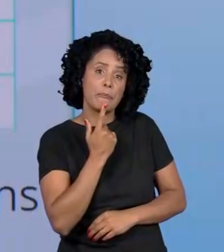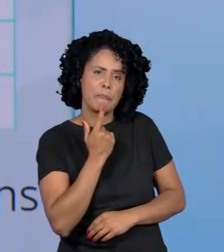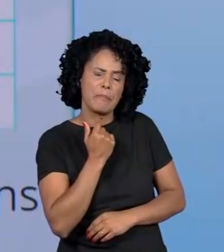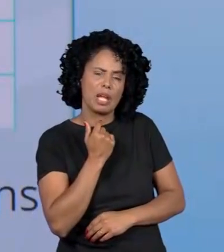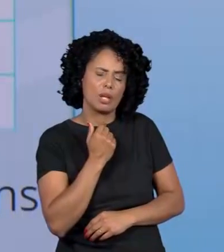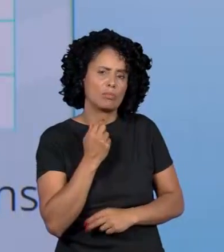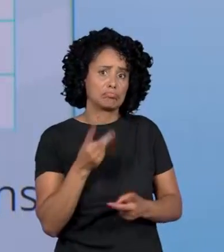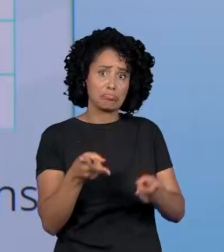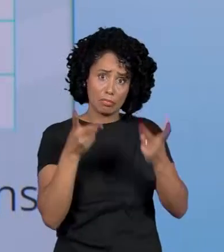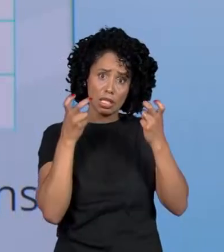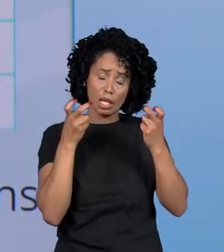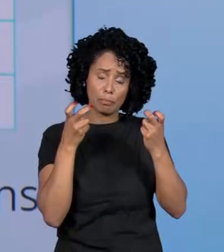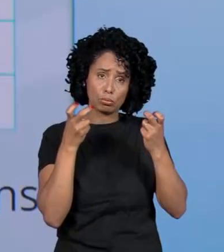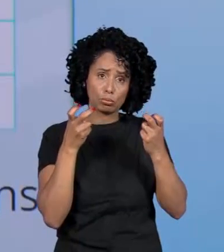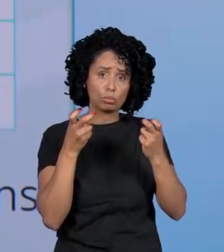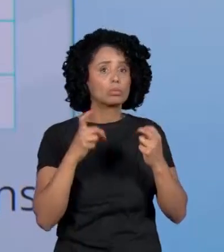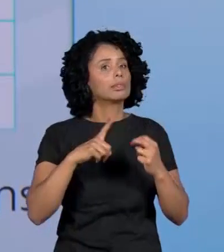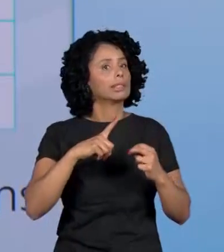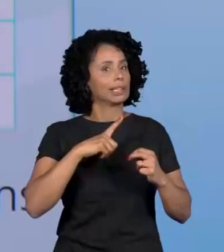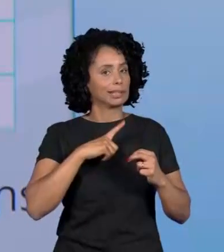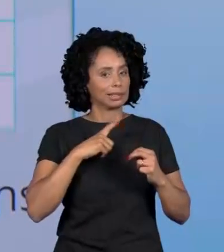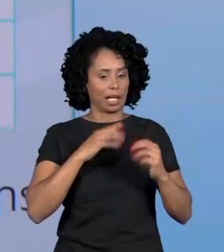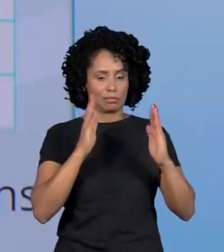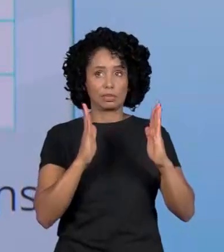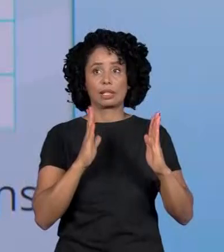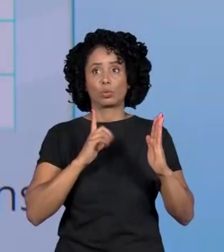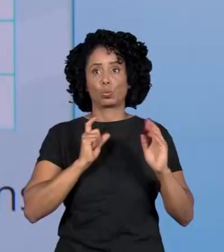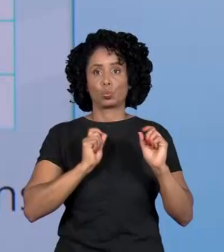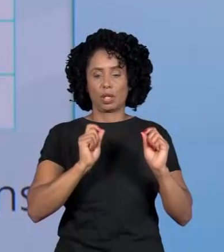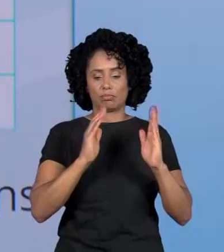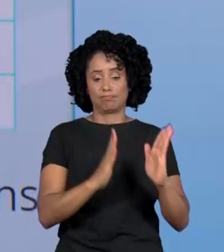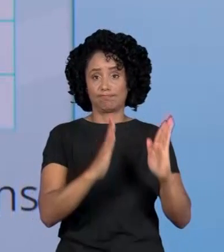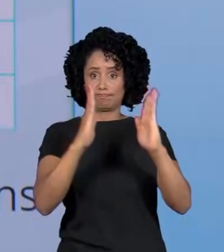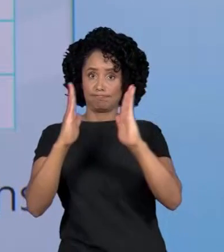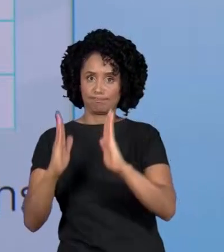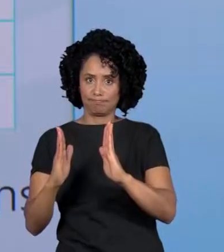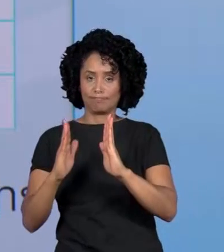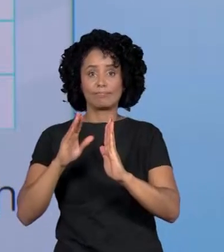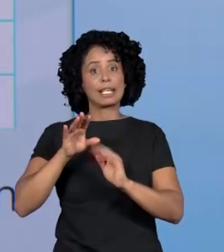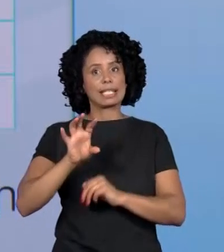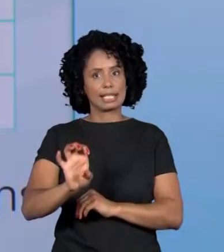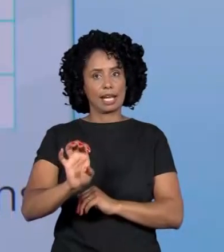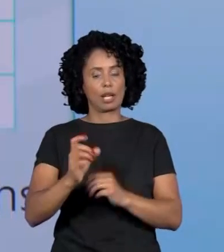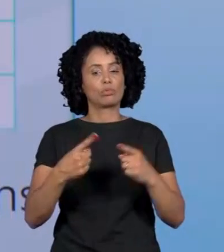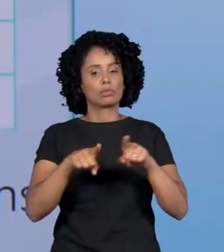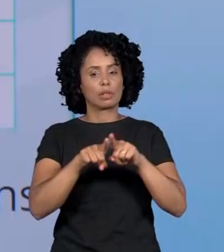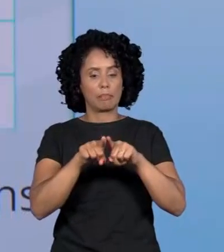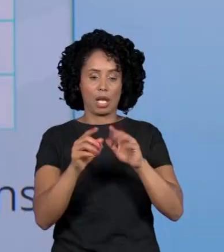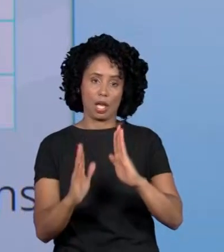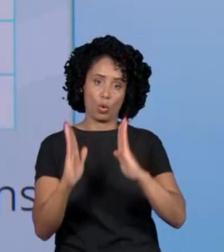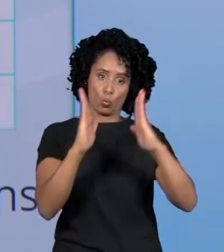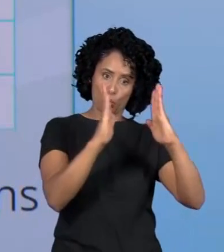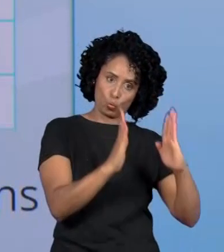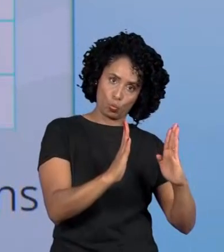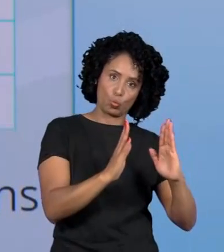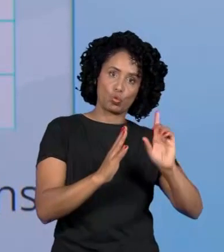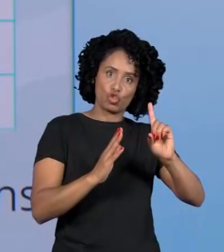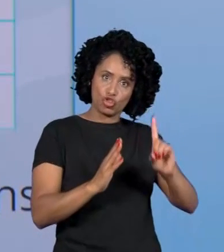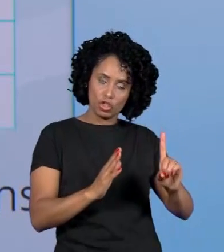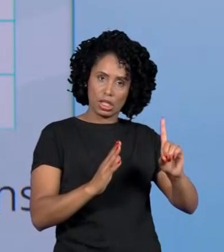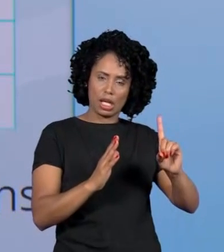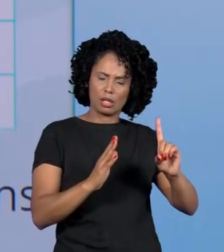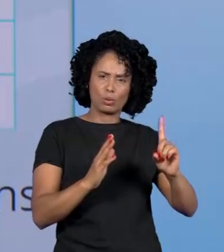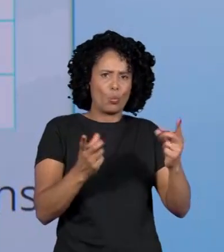consigo perceber que o lado esquerdo e o lado direito dessa figura